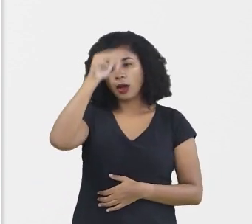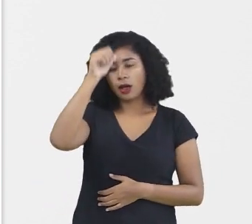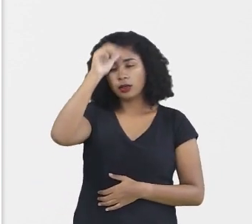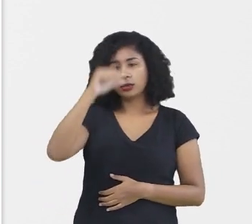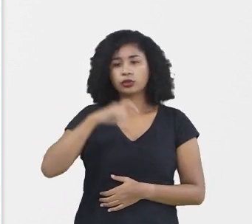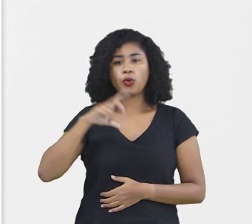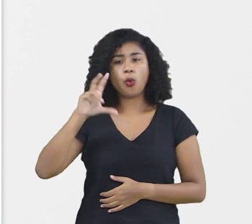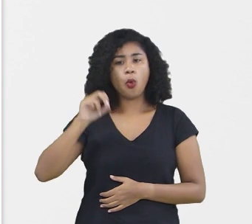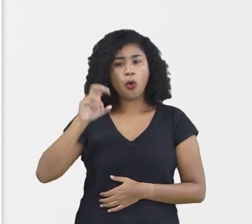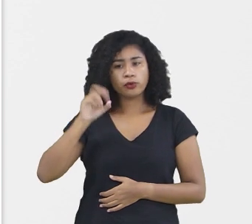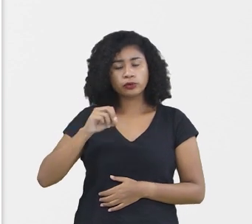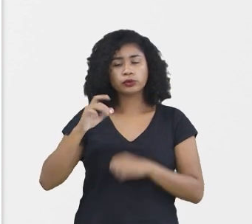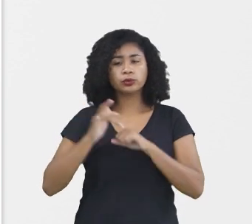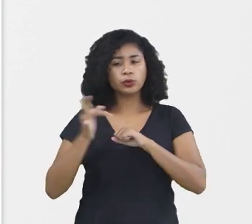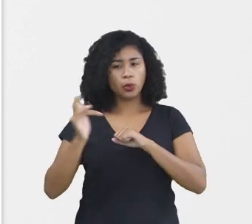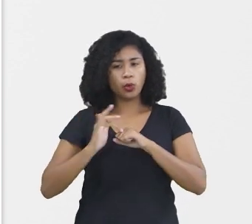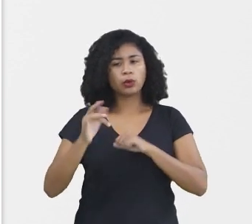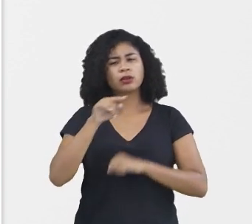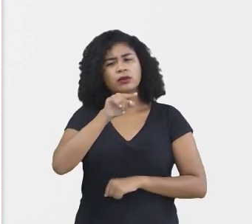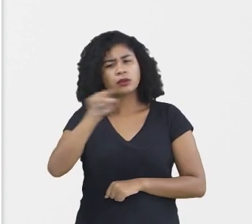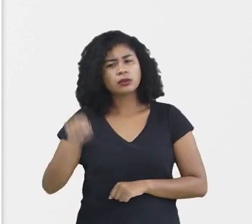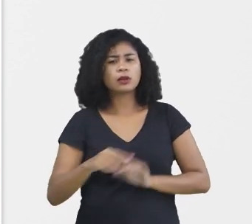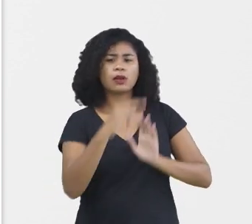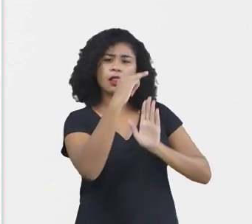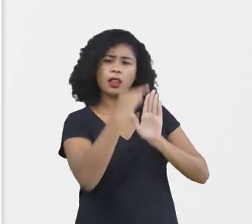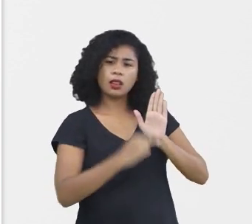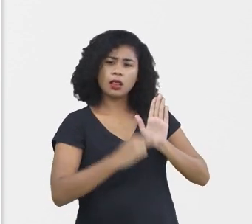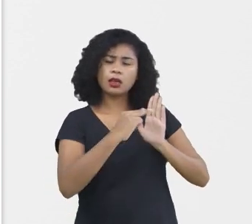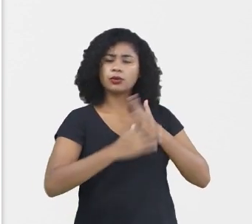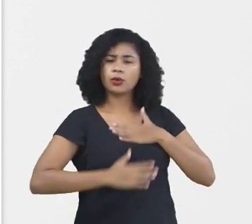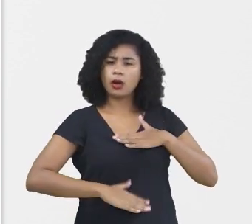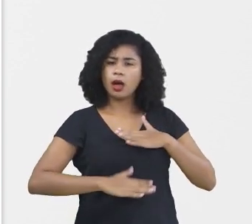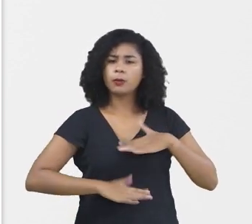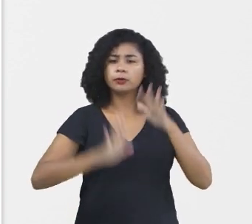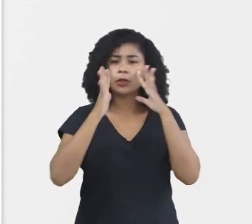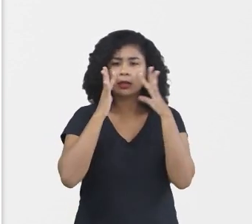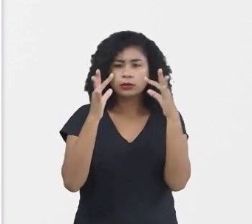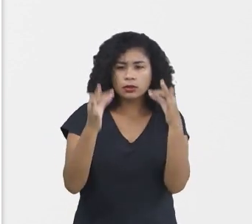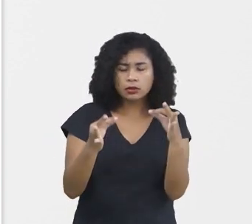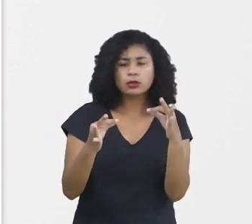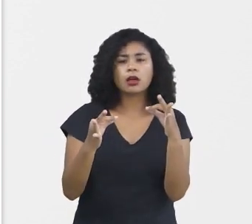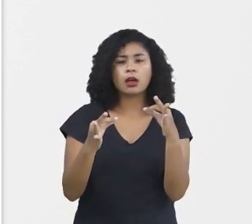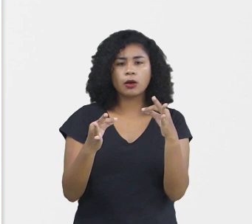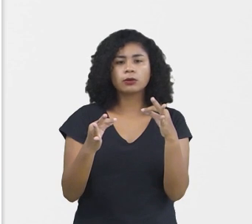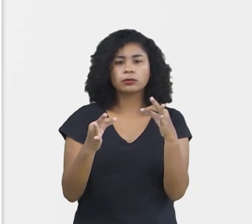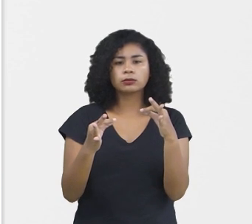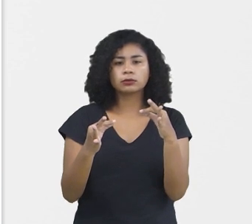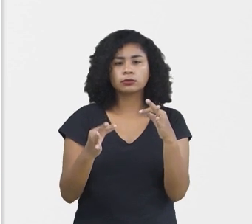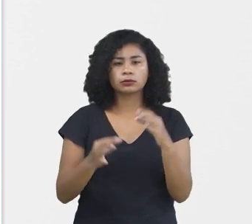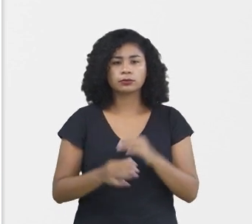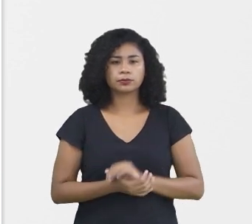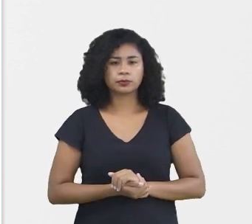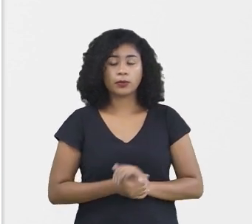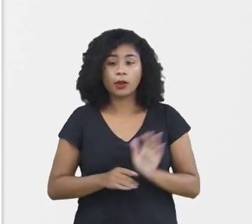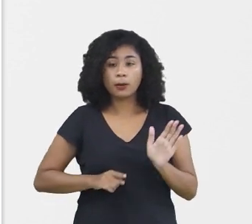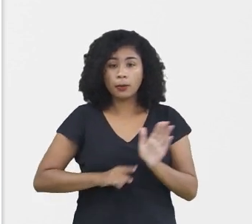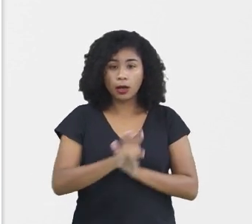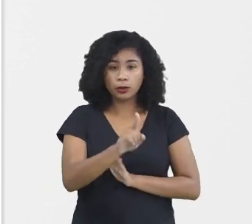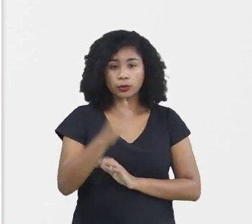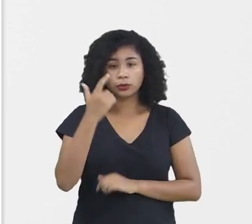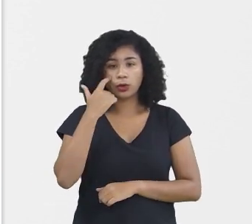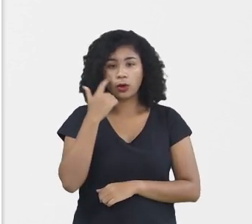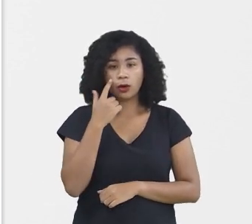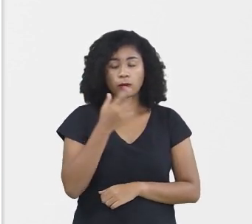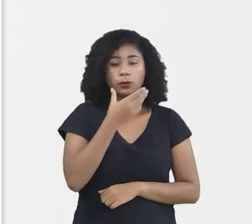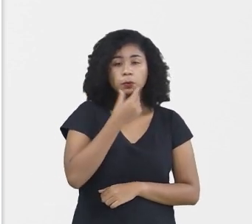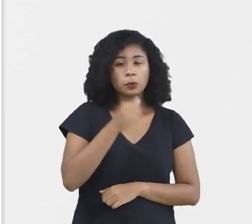você vai fazer a leitura direitinho, tá? E prestar atenção lá no enunciado da questão. O camponês e sua esposa